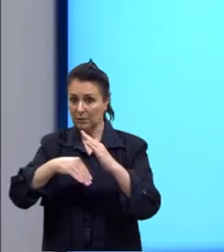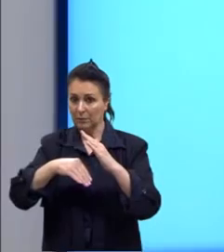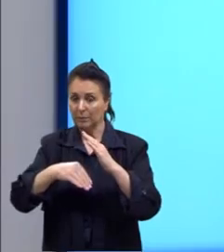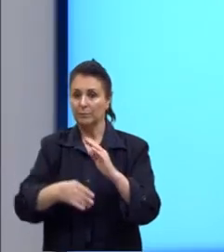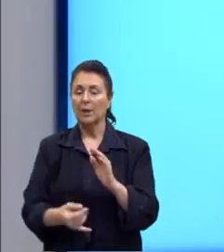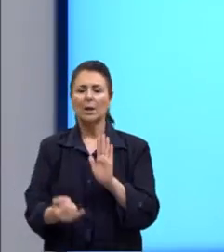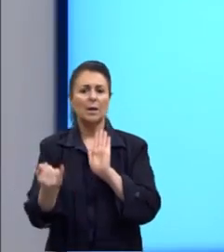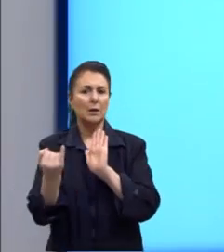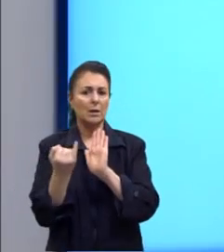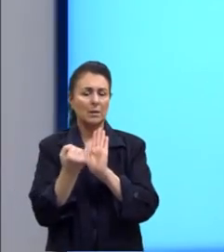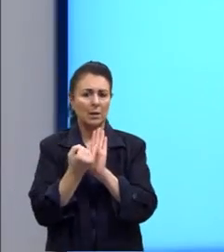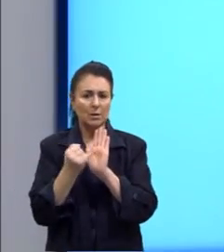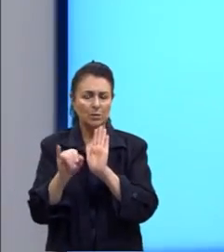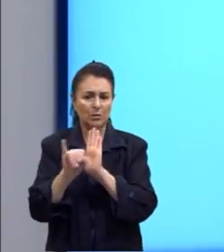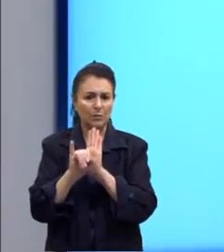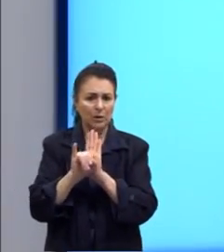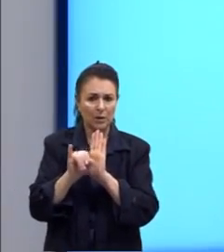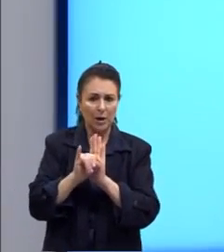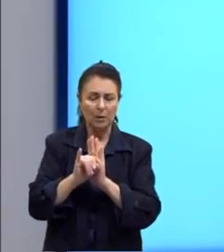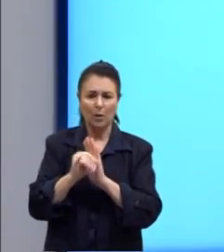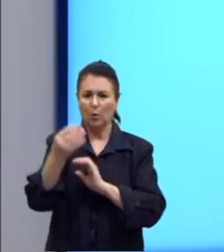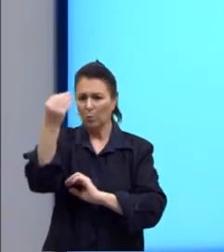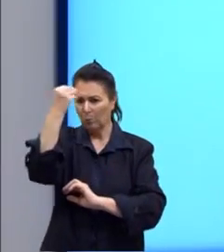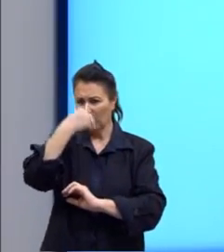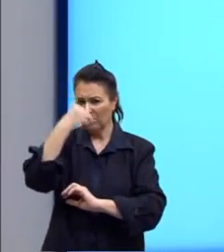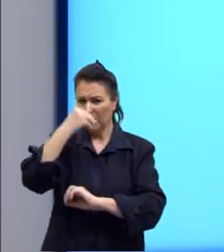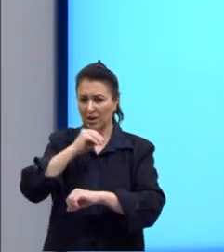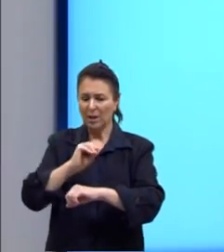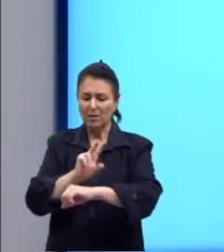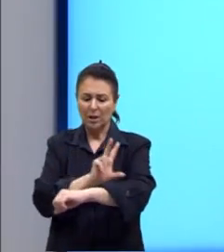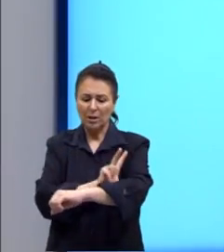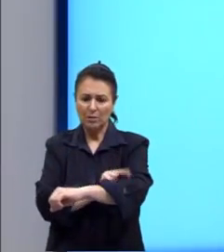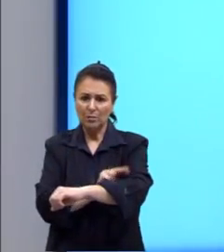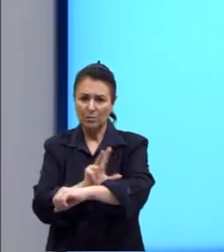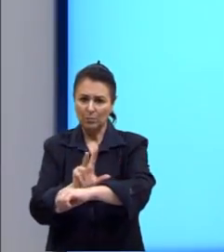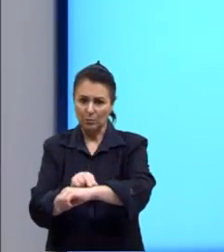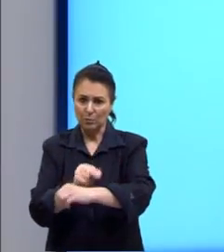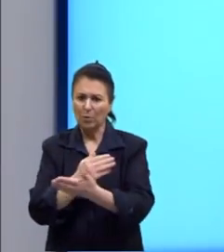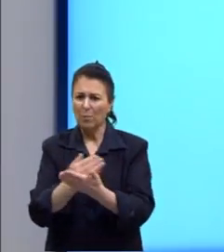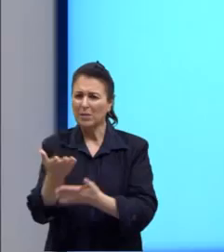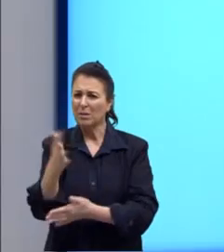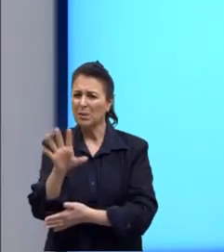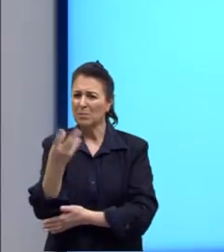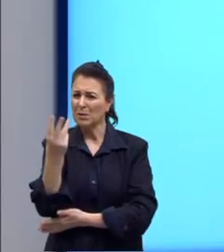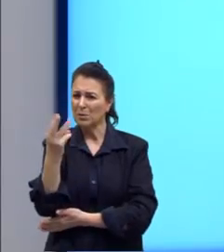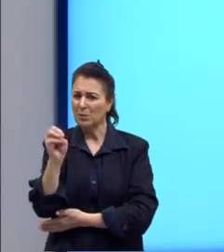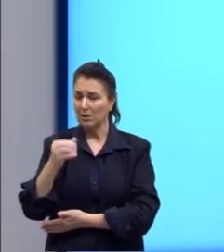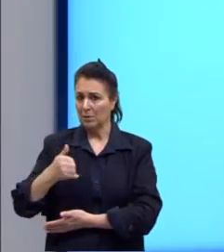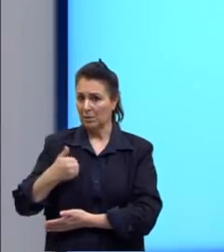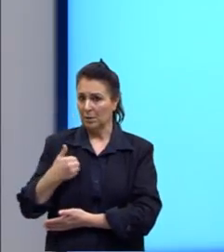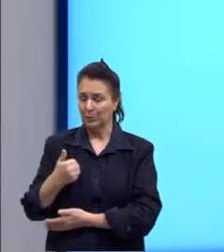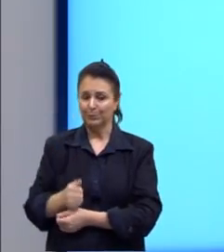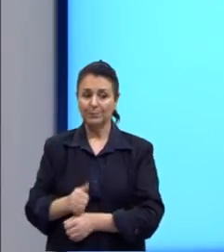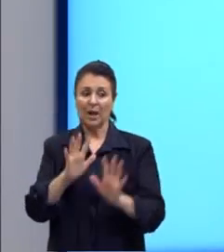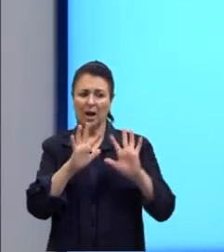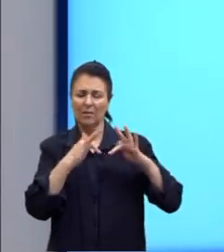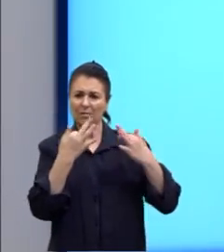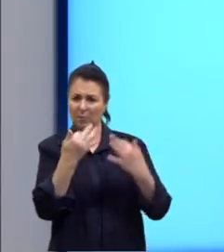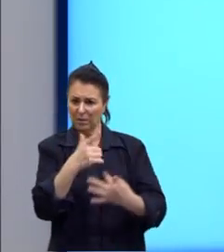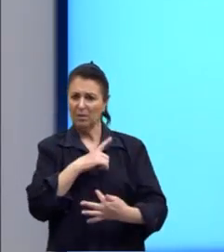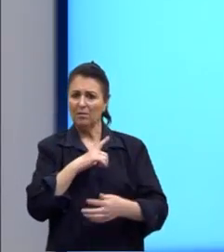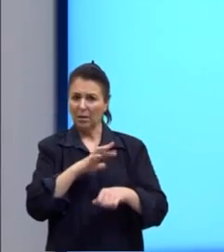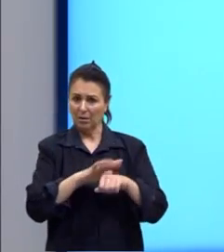identificada por fraqueza muscular progressiva com o início aos 30 anos de idade em famílias com presença dessa doença